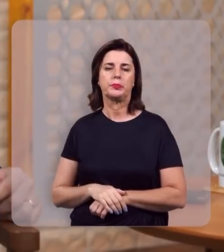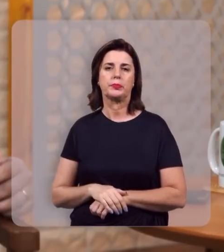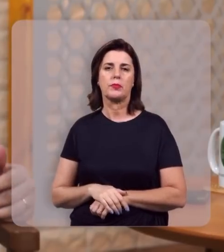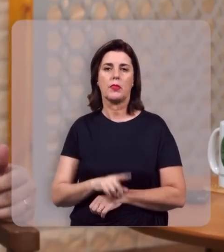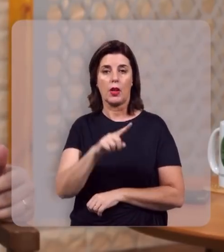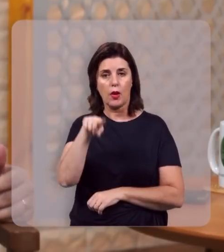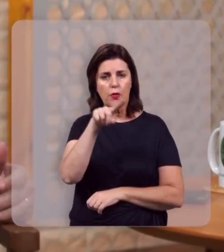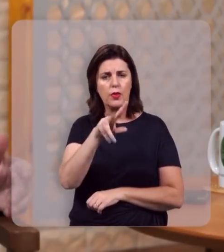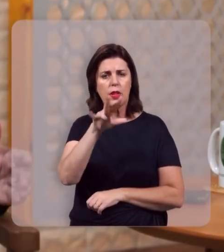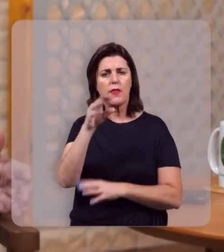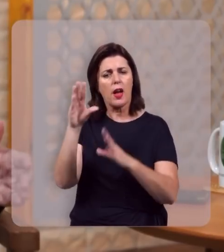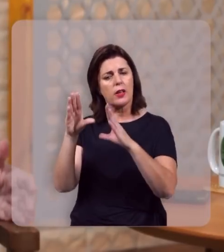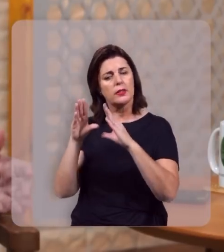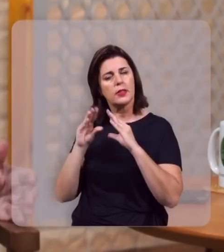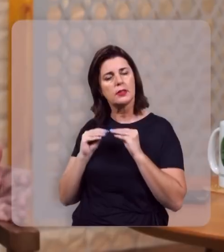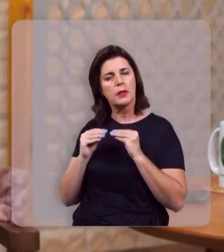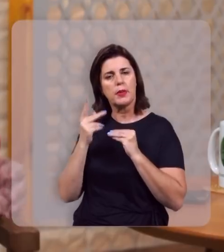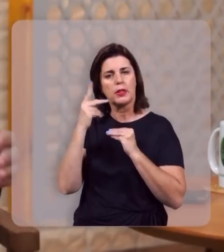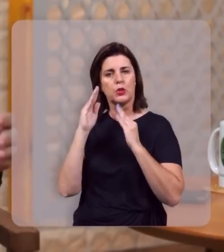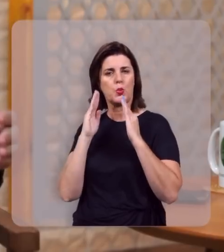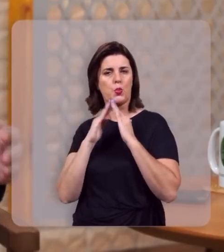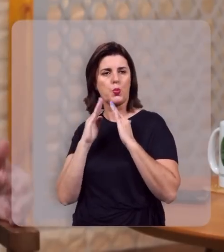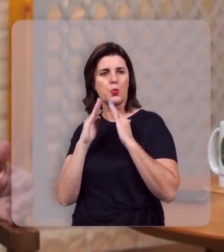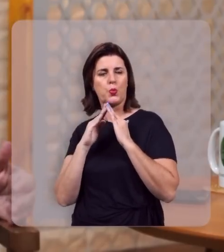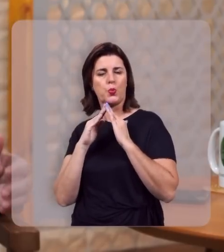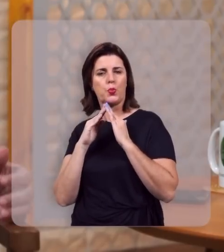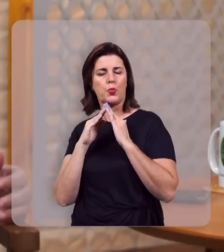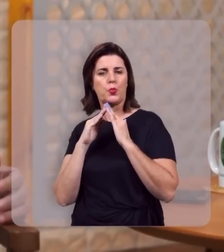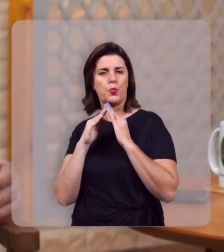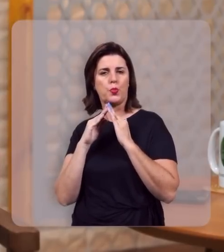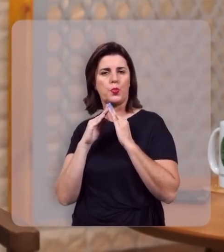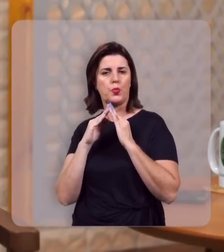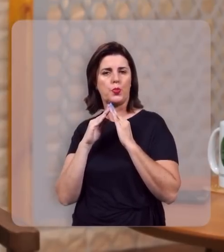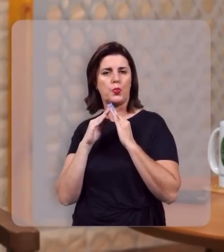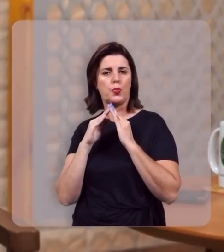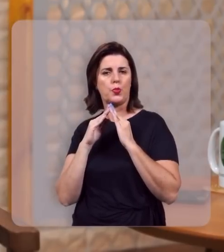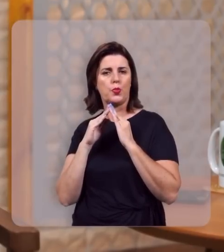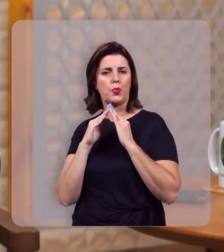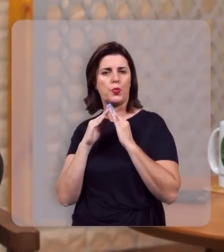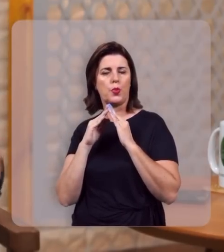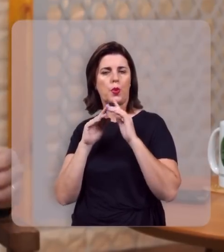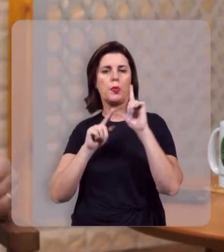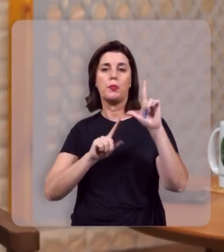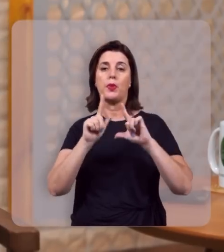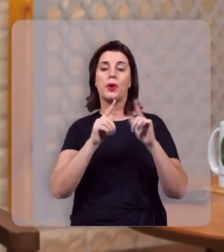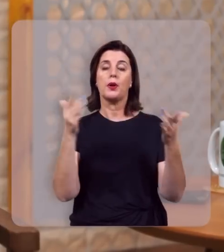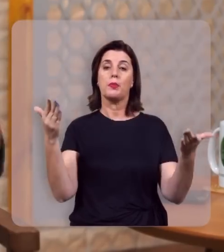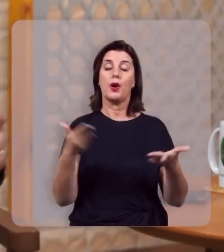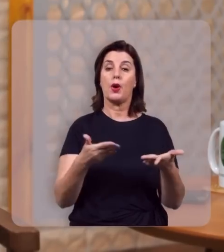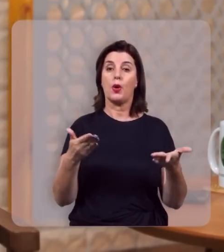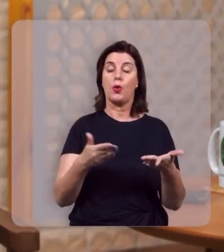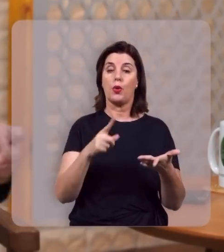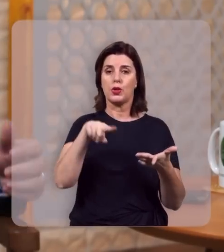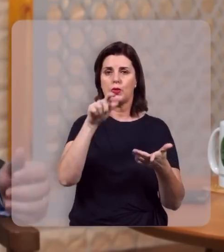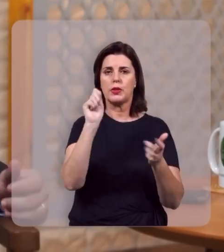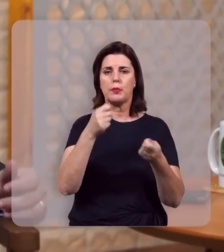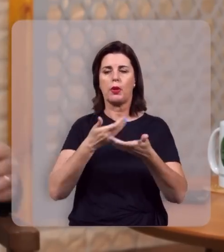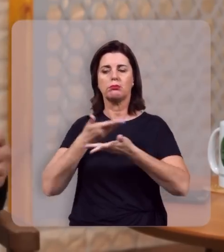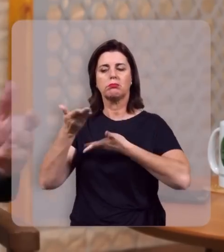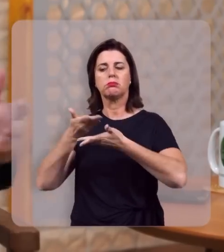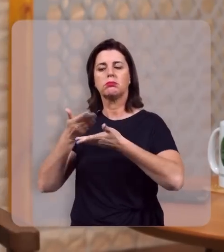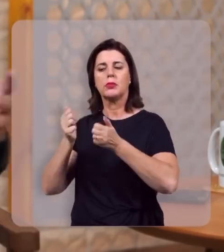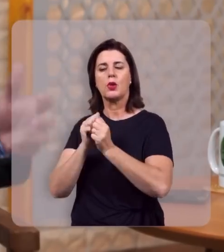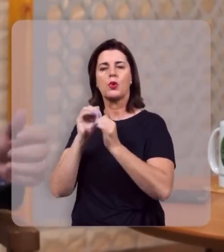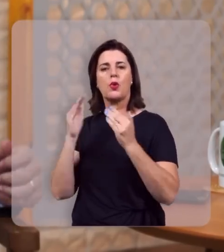947-18-9450. E você vai então receber na sua casa o programa de hoje para você poder